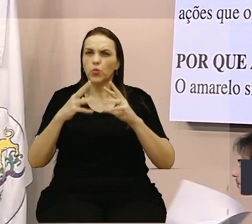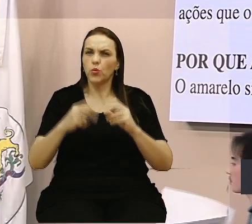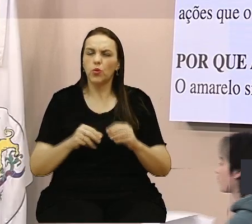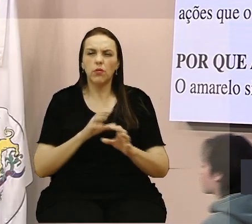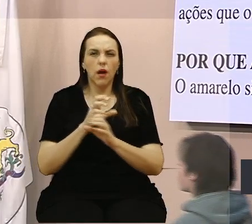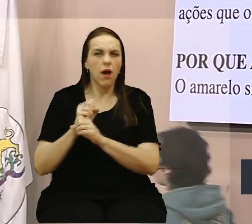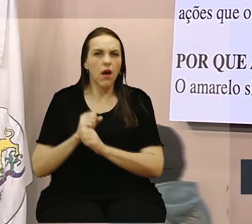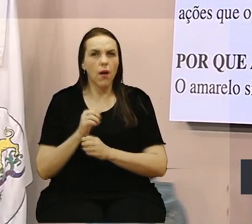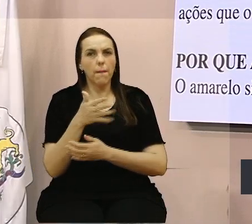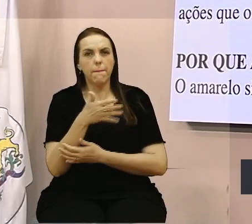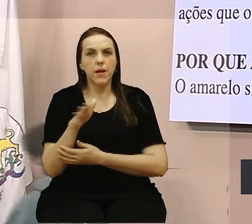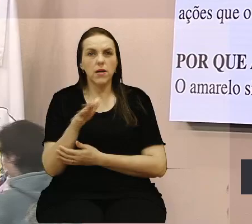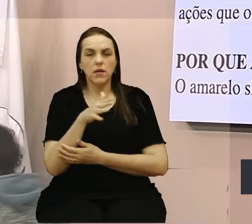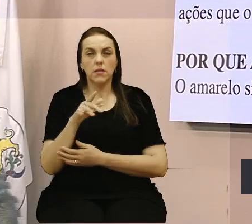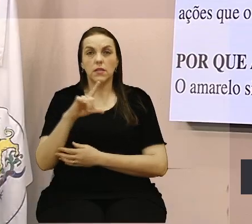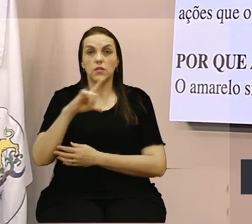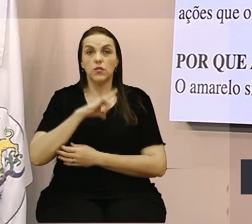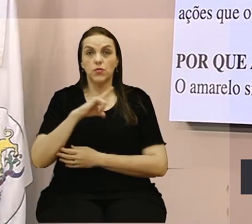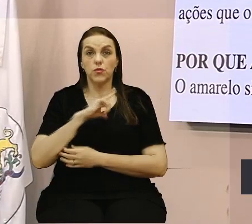menos nós tínhamos